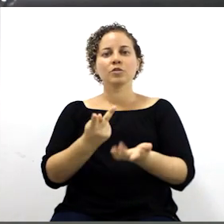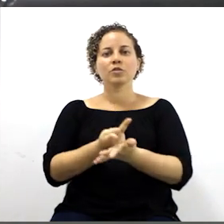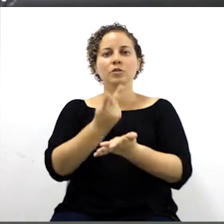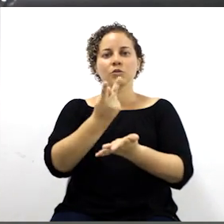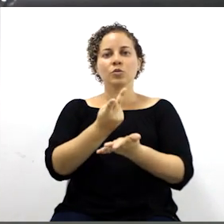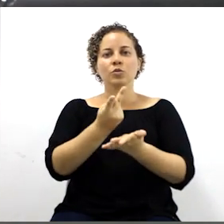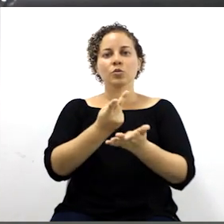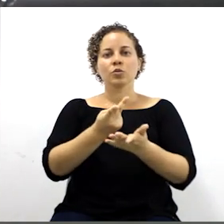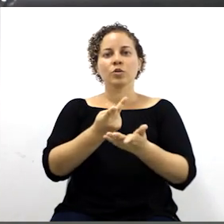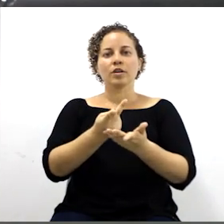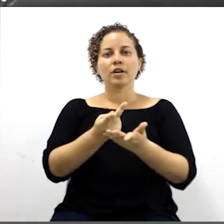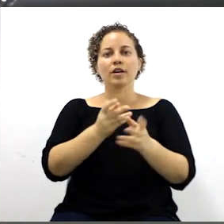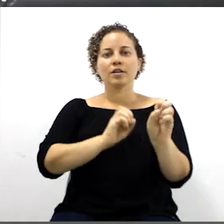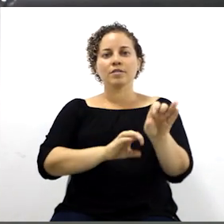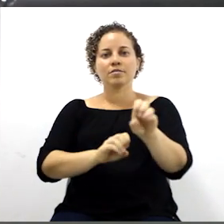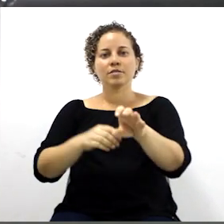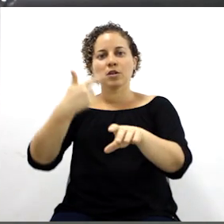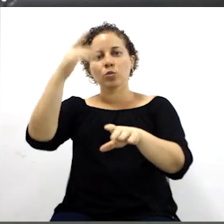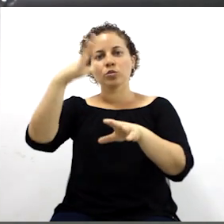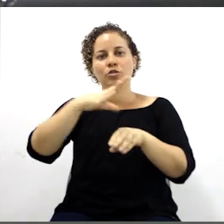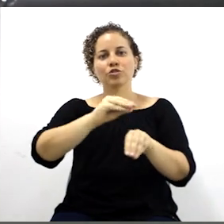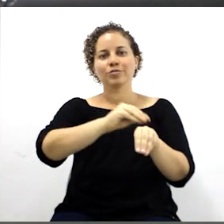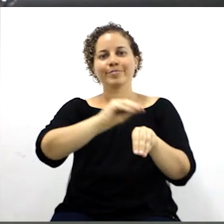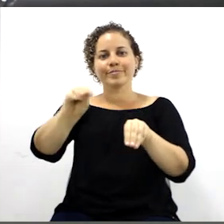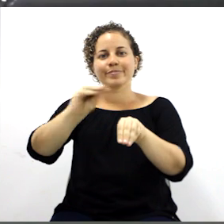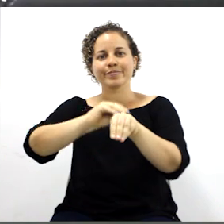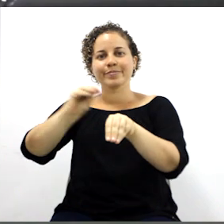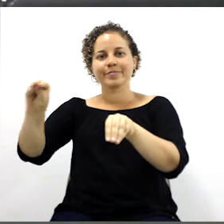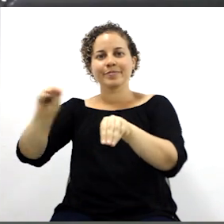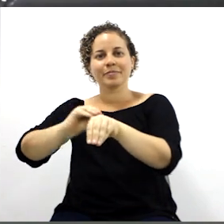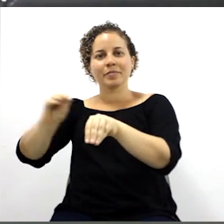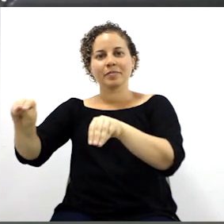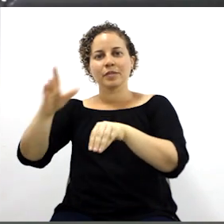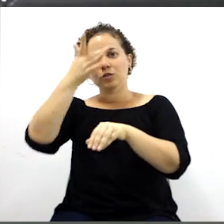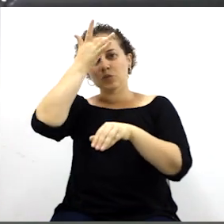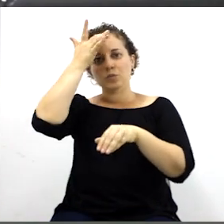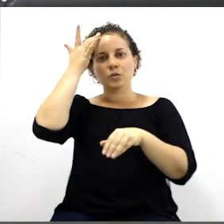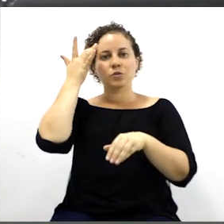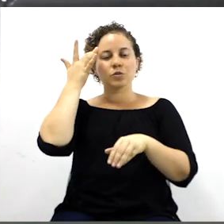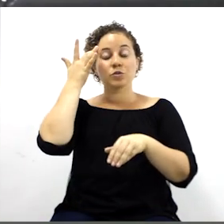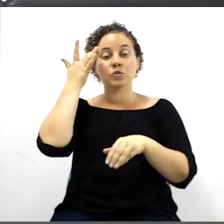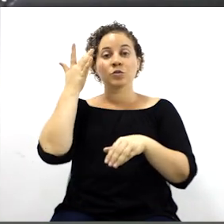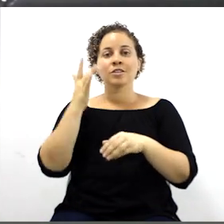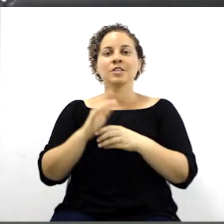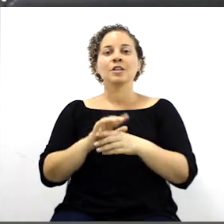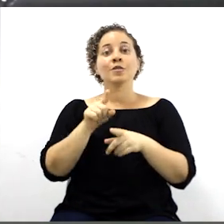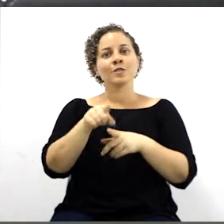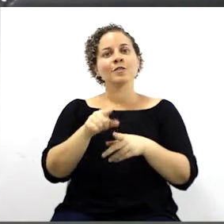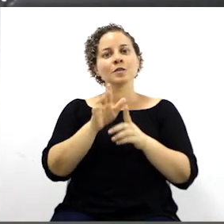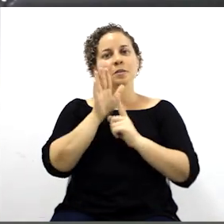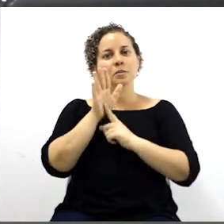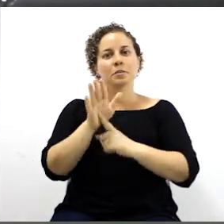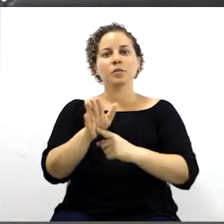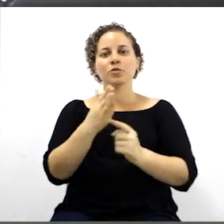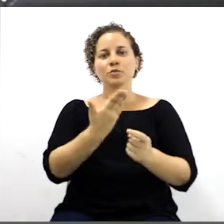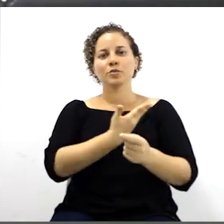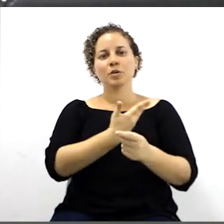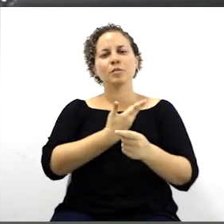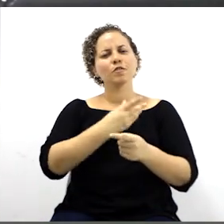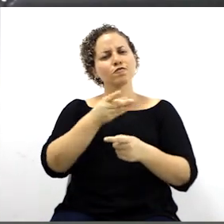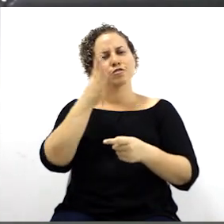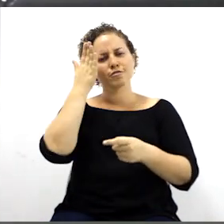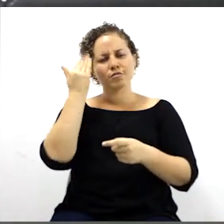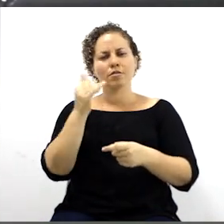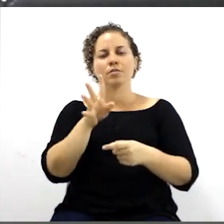agentes multiplicadores. Até porque é aquela experiência de você mostrar para o seu colega que você